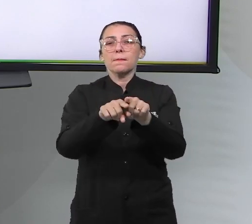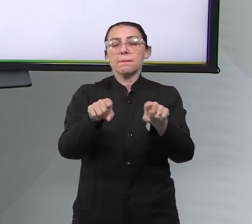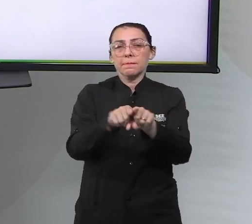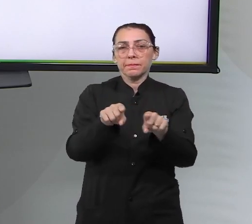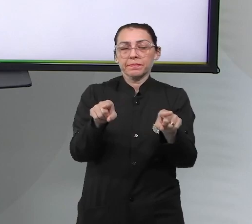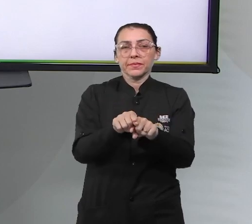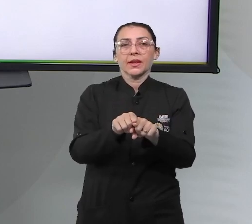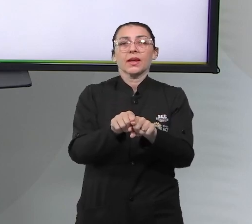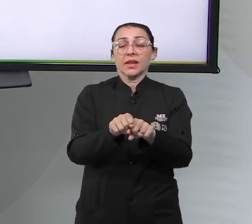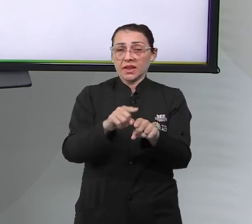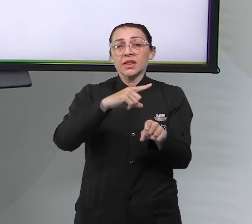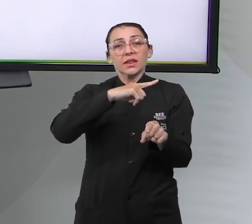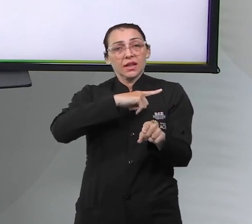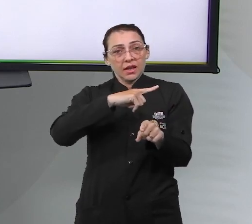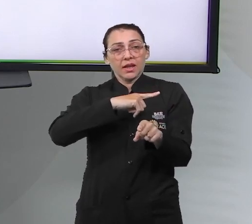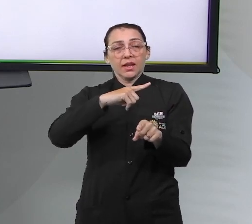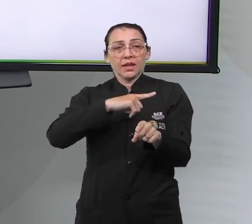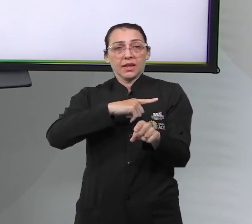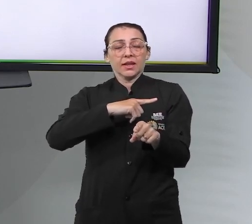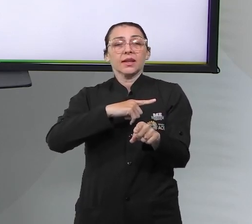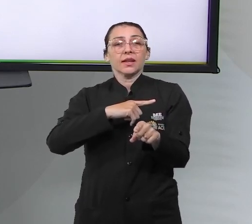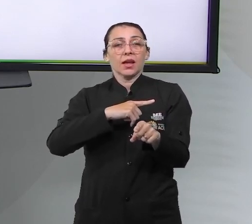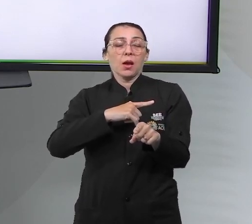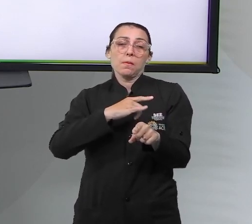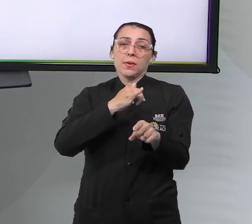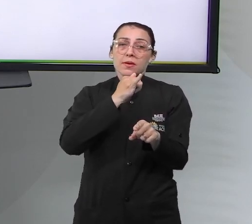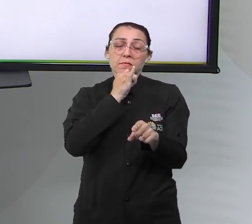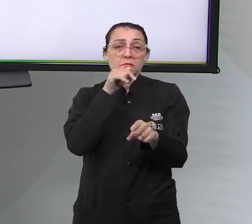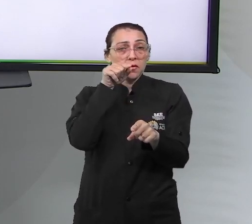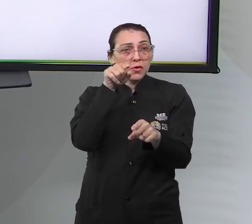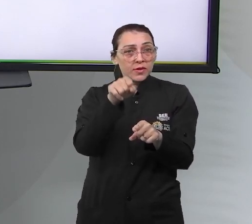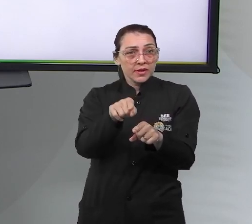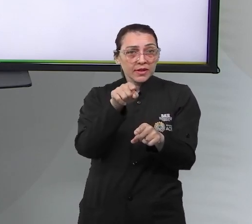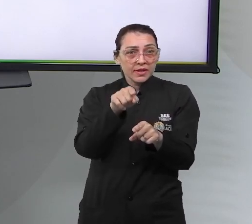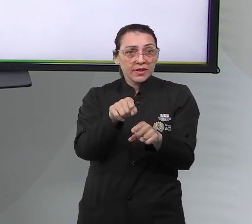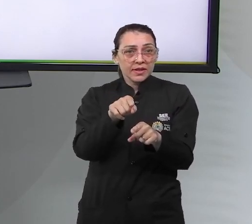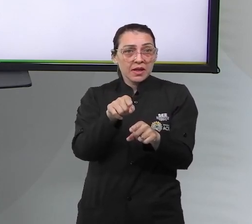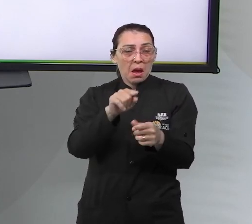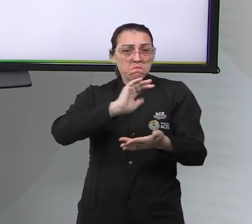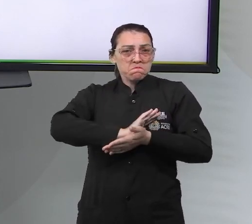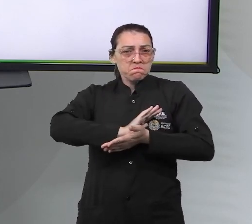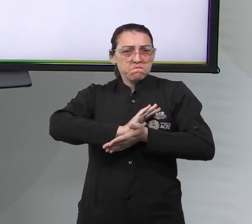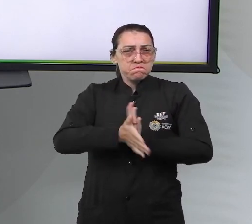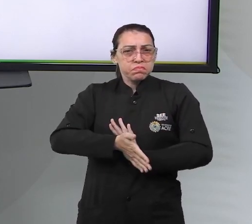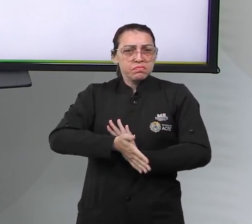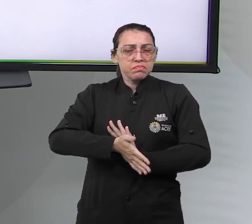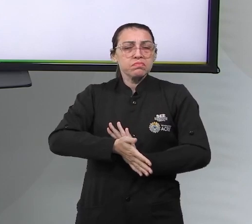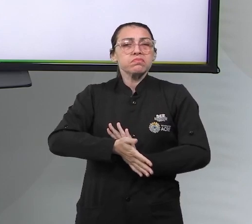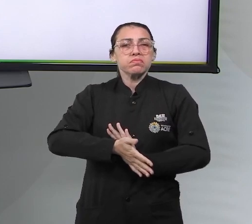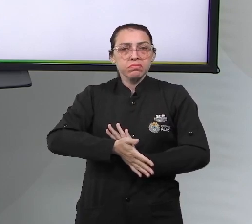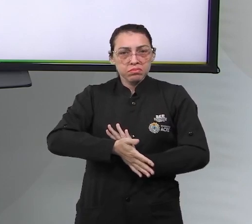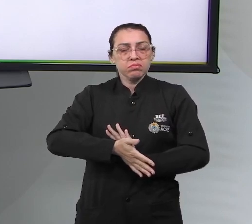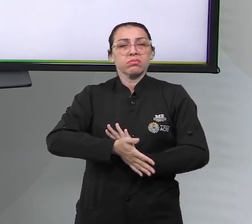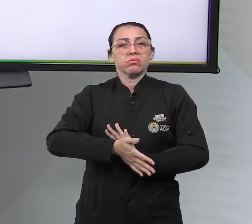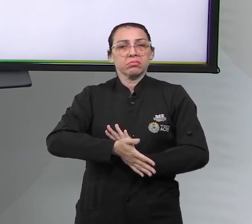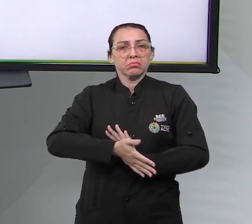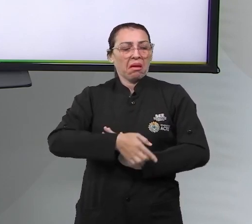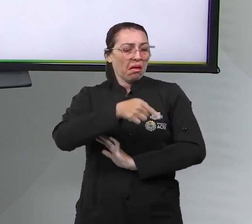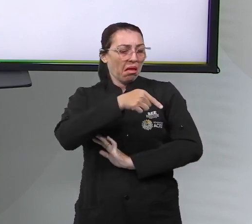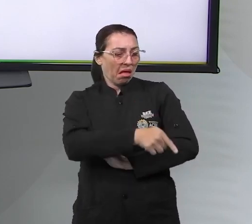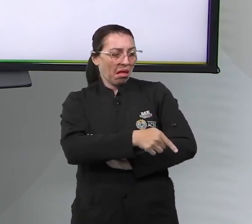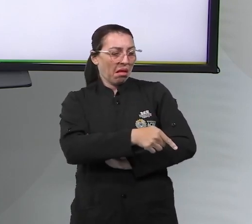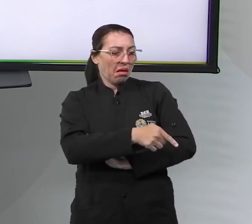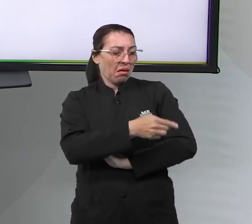acaba existindo. Que é o fato, digamos assim, de você discriminar, né, de você tratar com